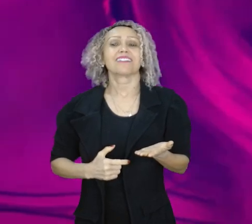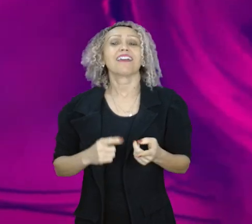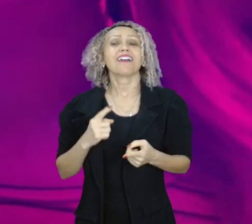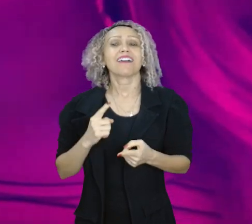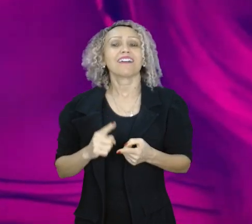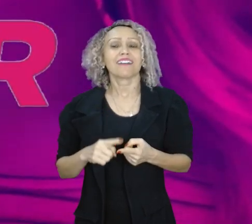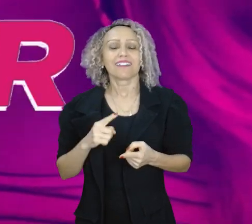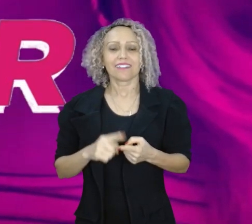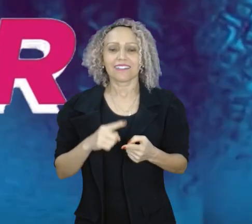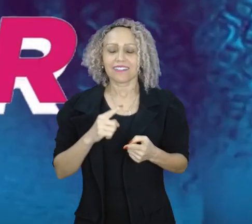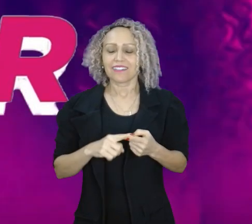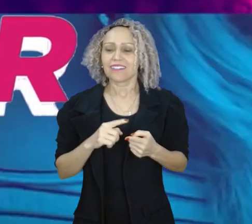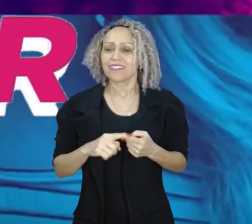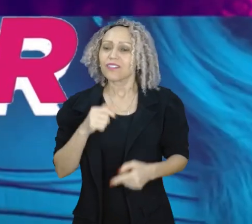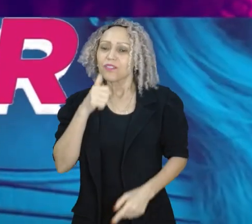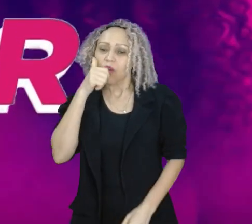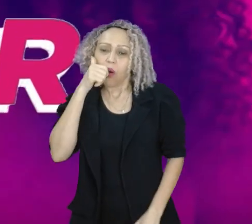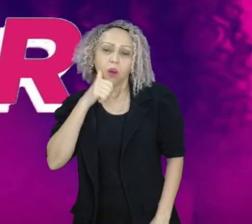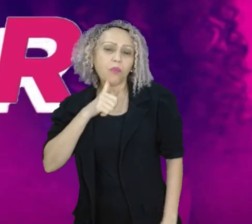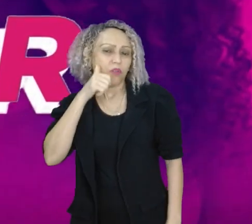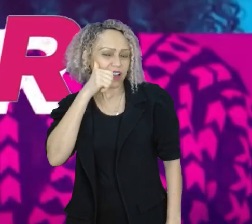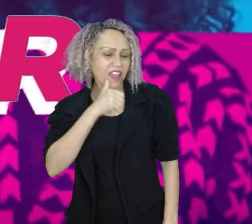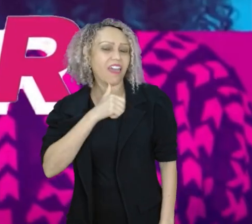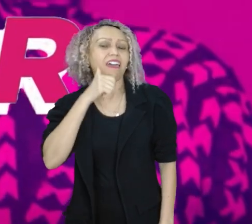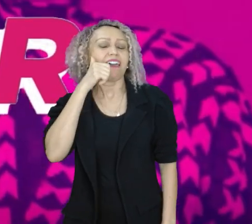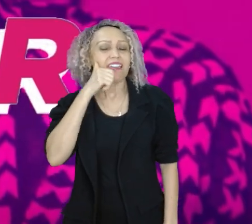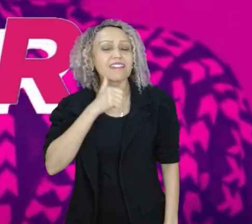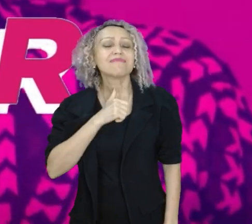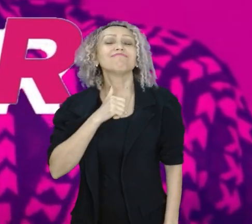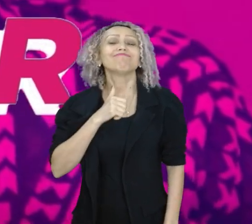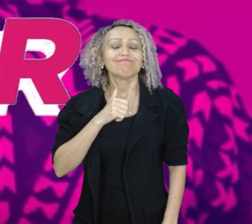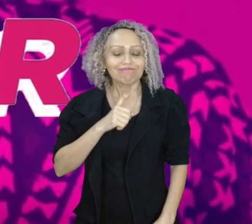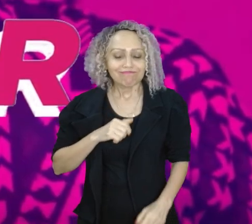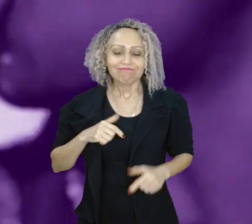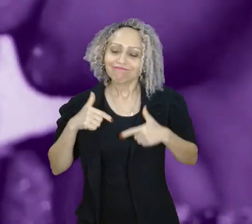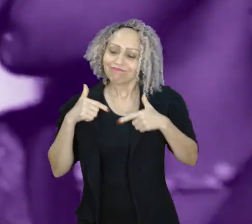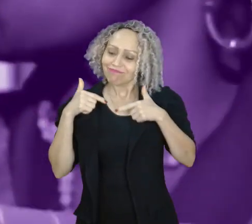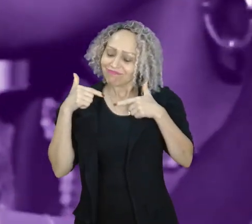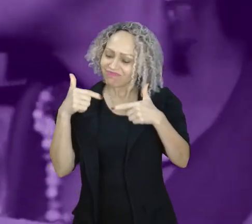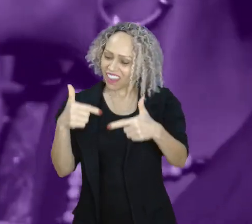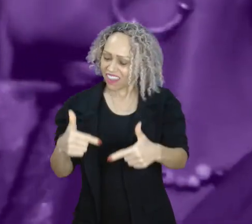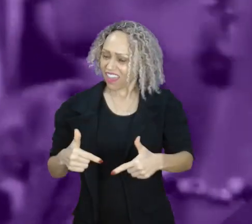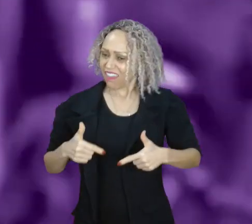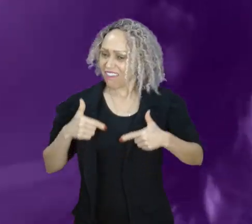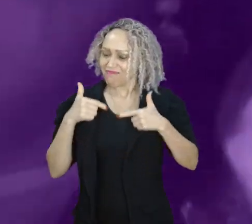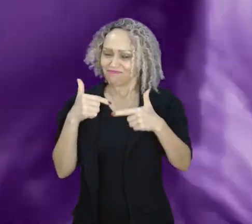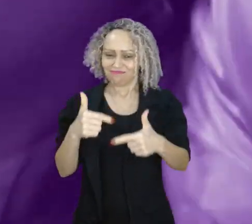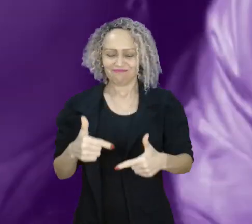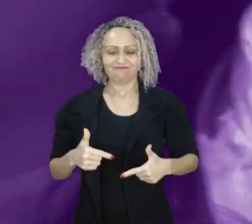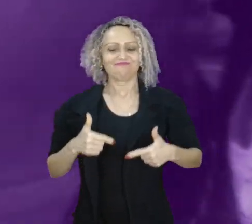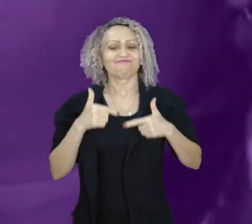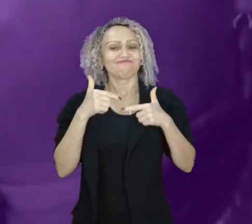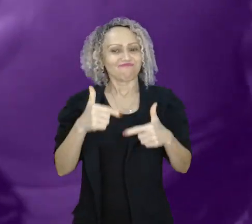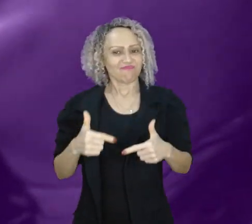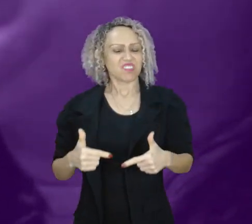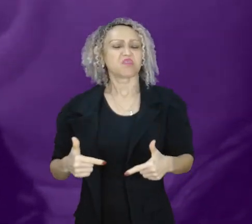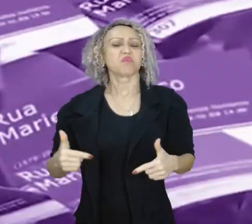Porque eu sou mulher pra fazer